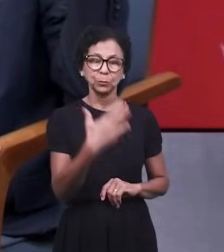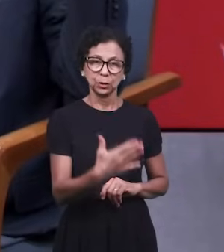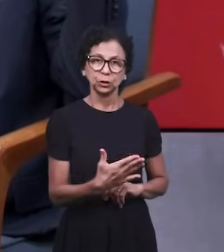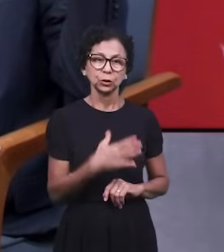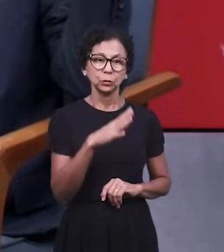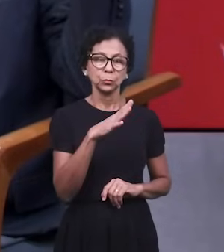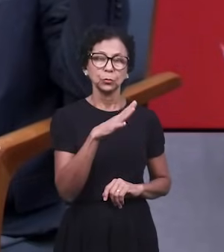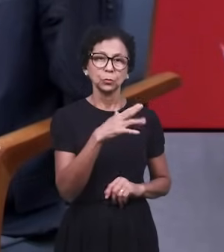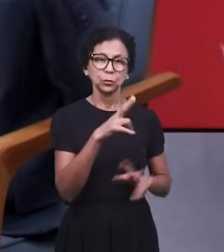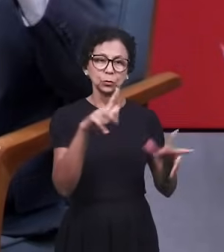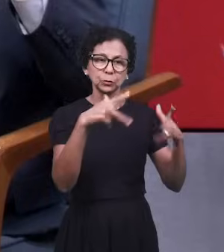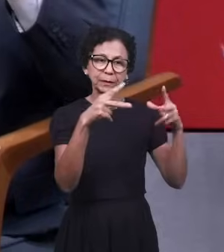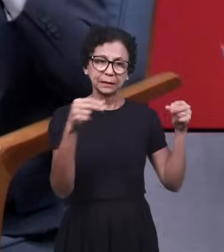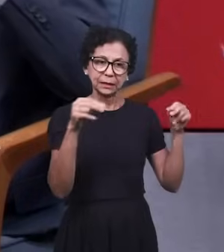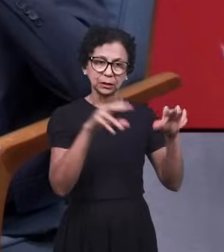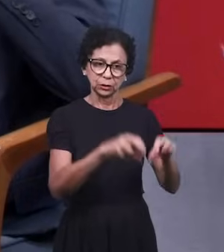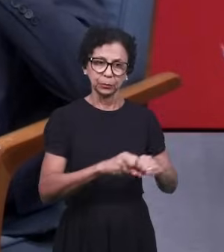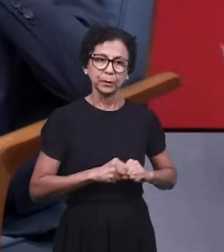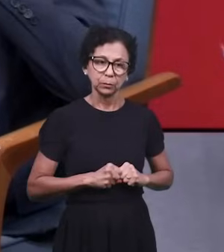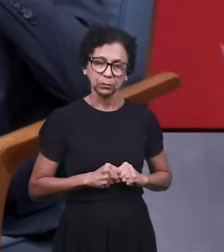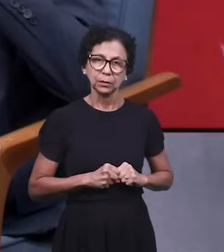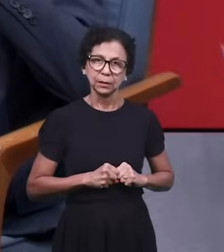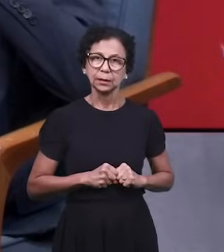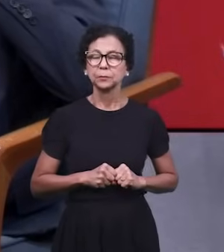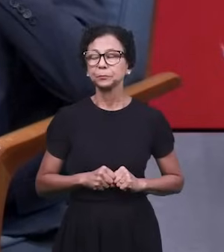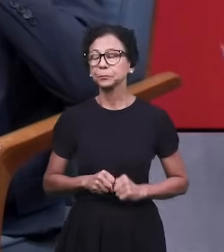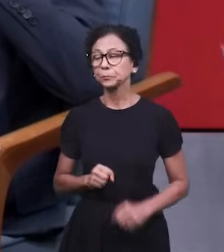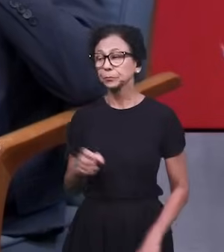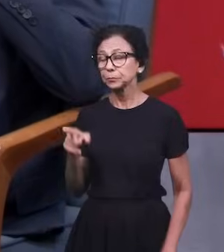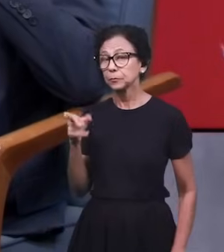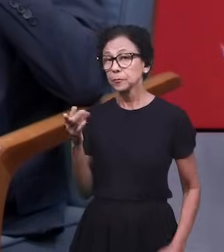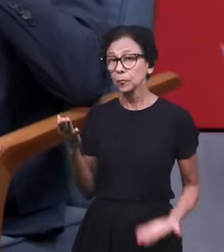Naamã ficou livre da lepra, mas você ficou leproso.